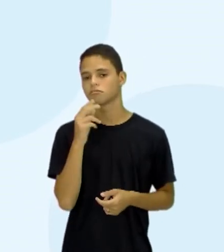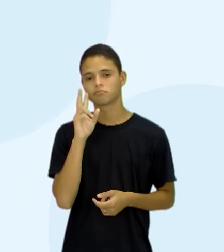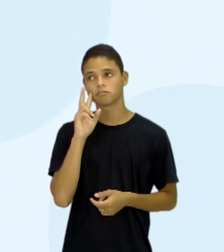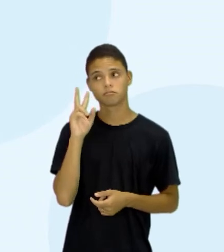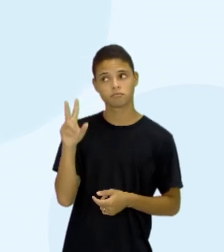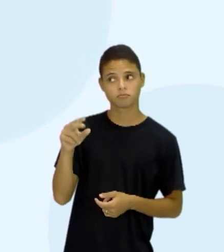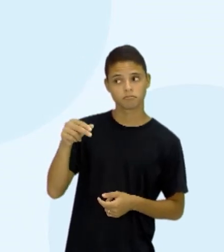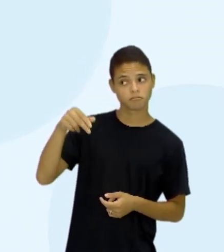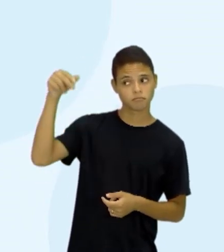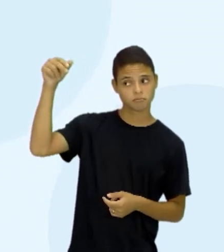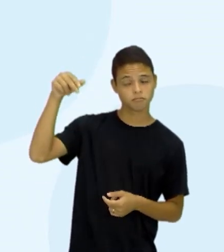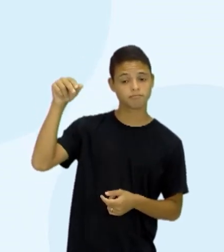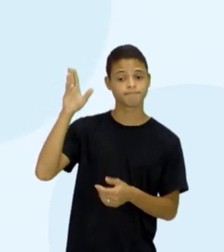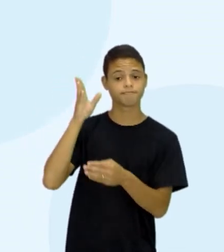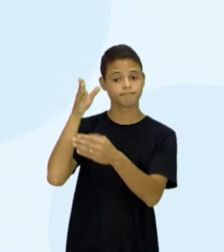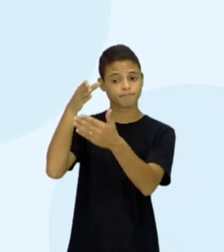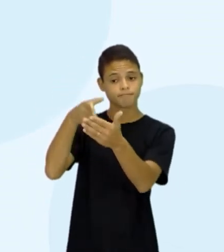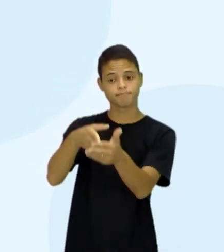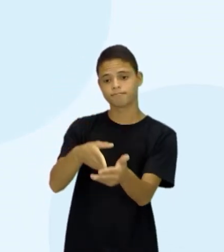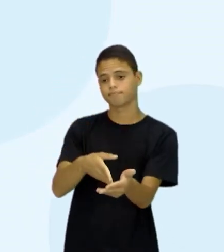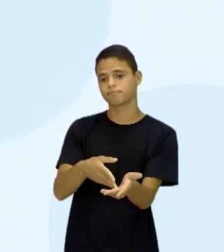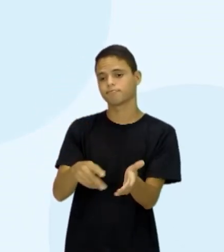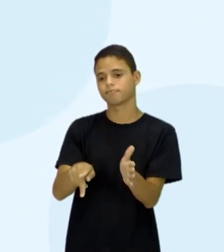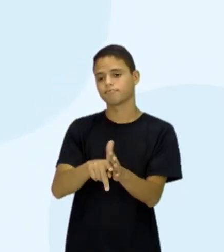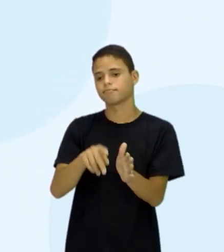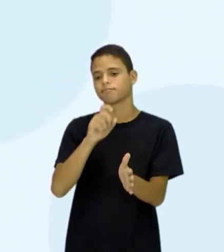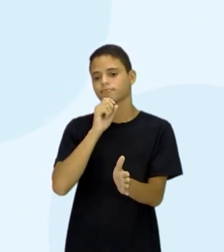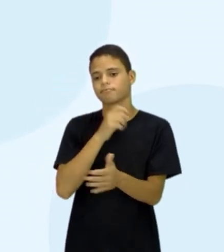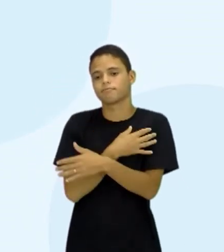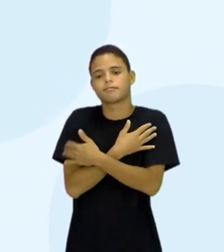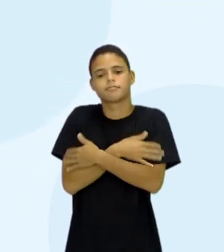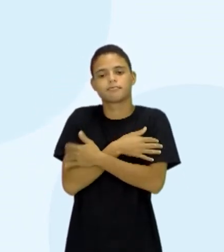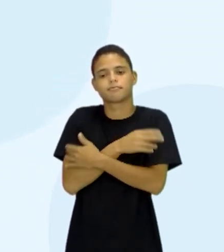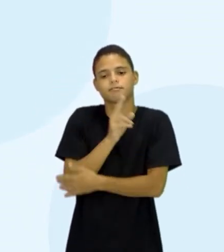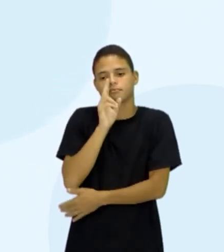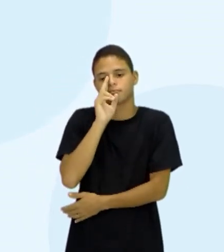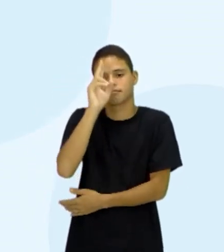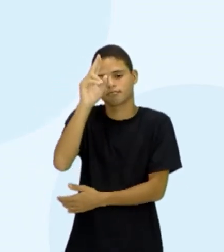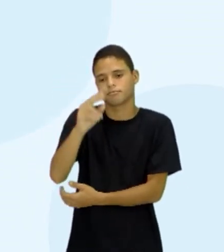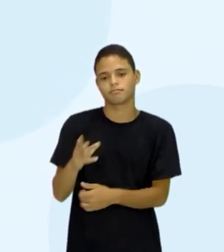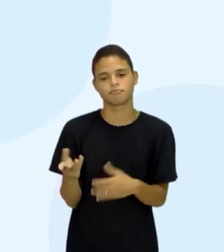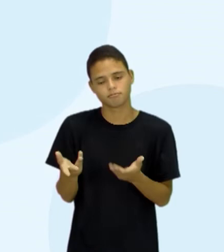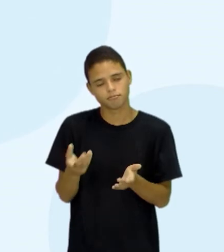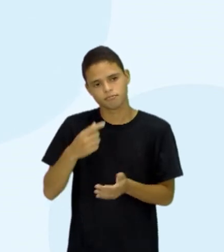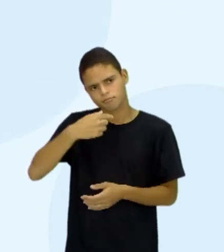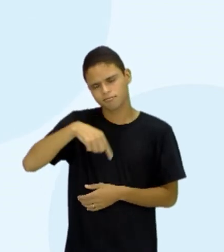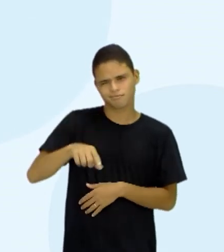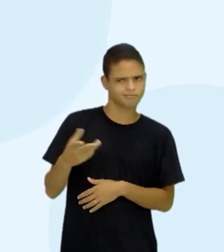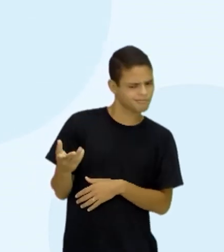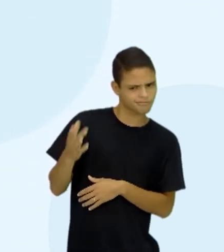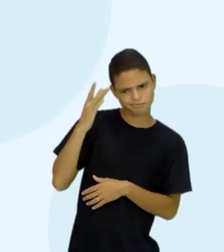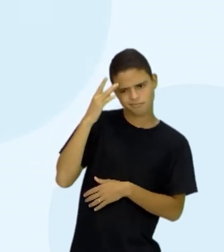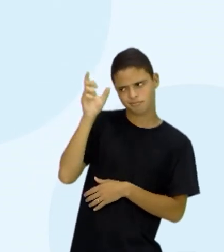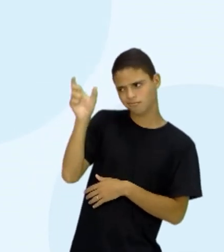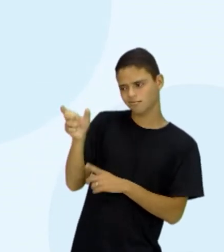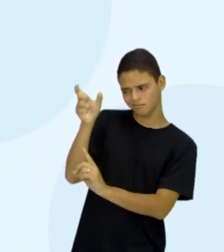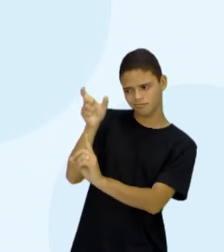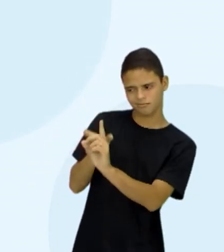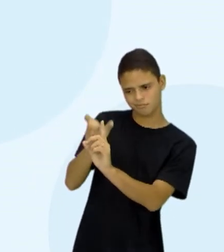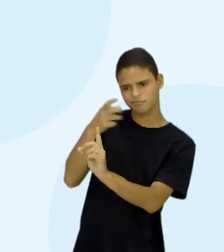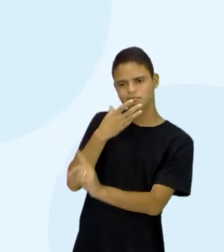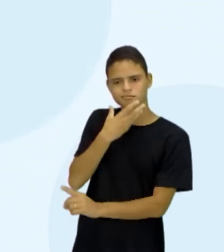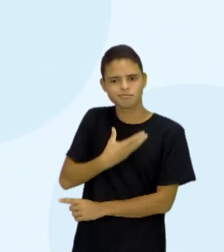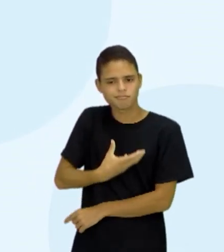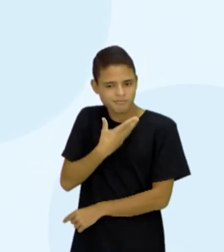norte, quer dizer, lá quase chegando lá no Polo Norte. O senhor Tadeu aqui elogiando muito sua aula, viu, Magno? Mas será que o Papai Noel, então, que vive no extremo norte, consegue ver o Cruzeiro do